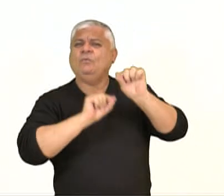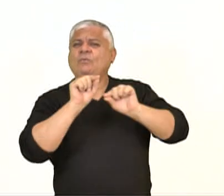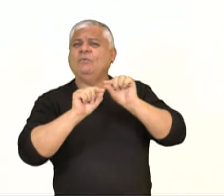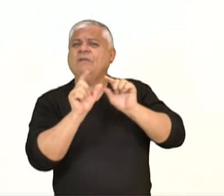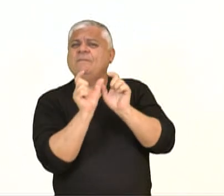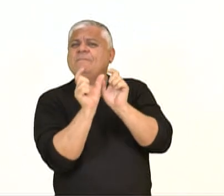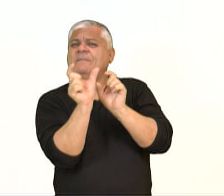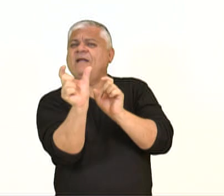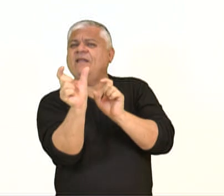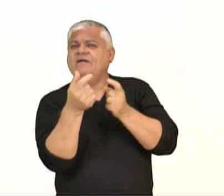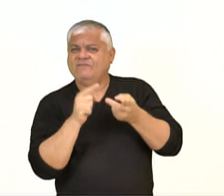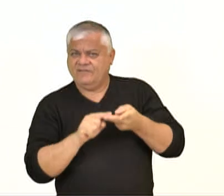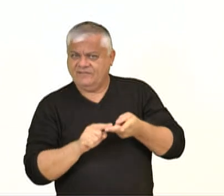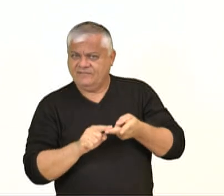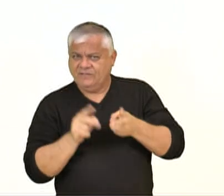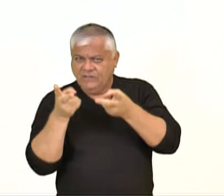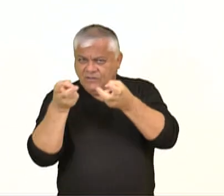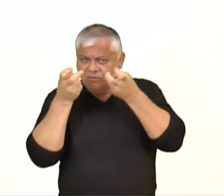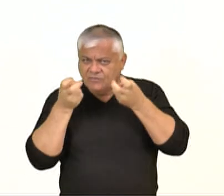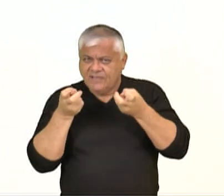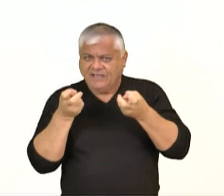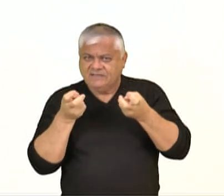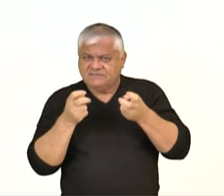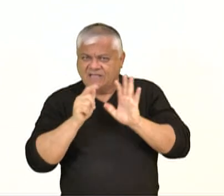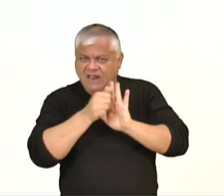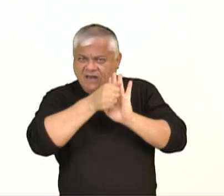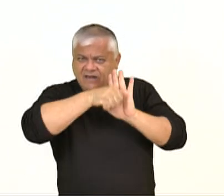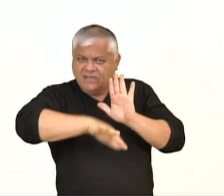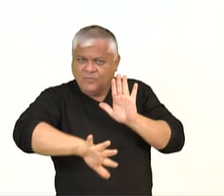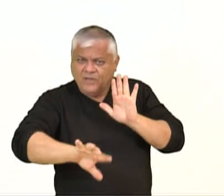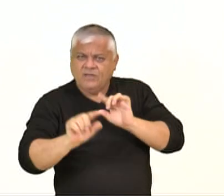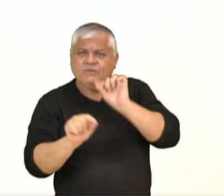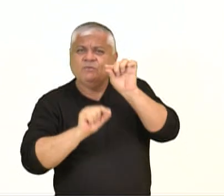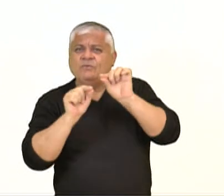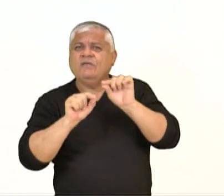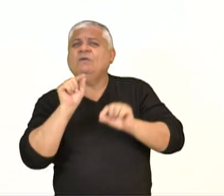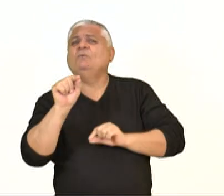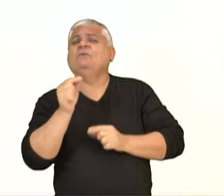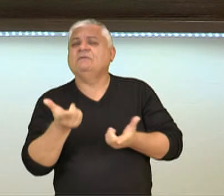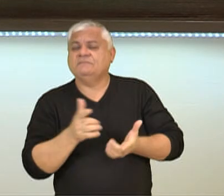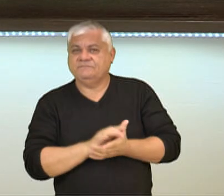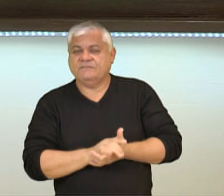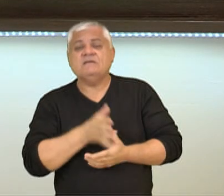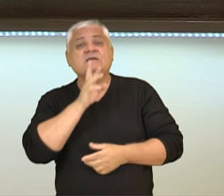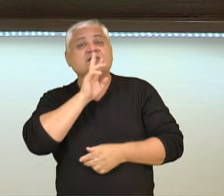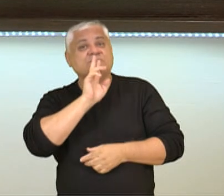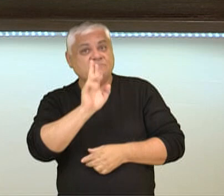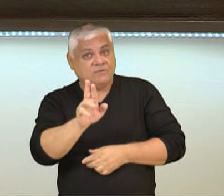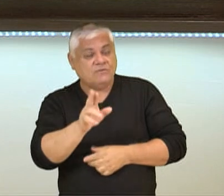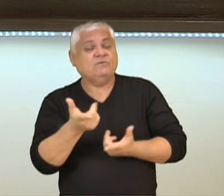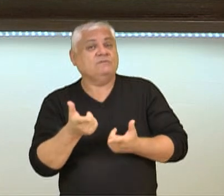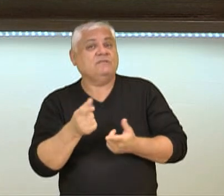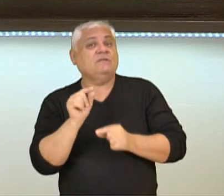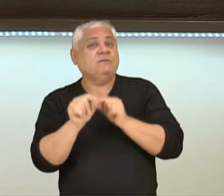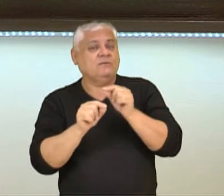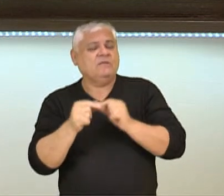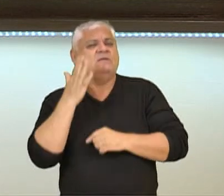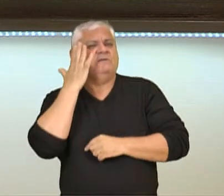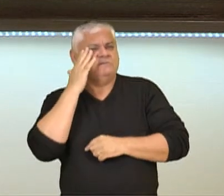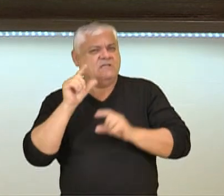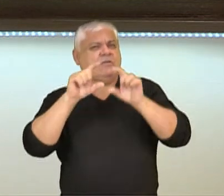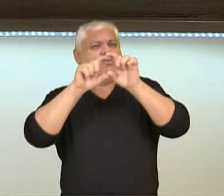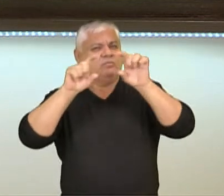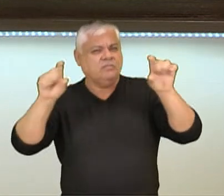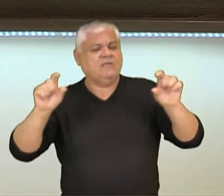nesta passagem? Você reconhece alguma figura de linguagem neste fragmento? Respondam aí, eu sei que o texto